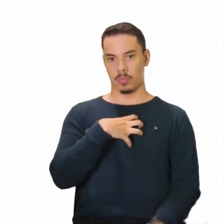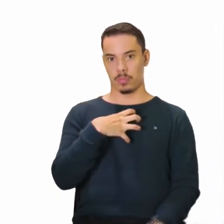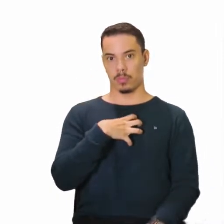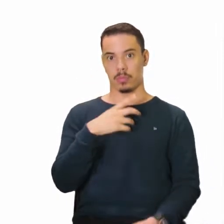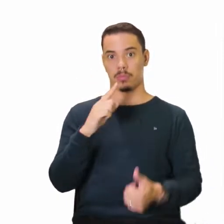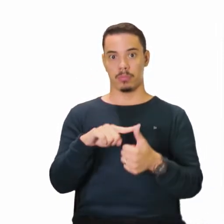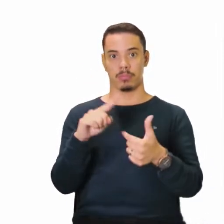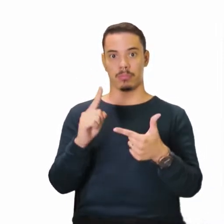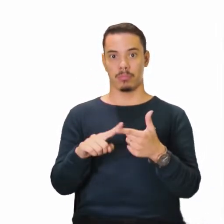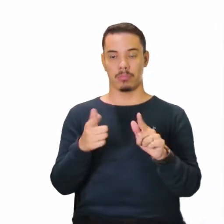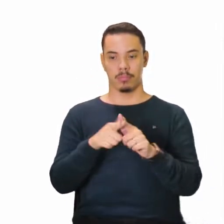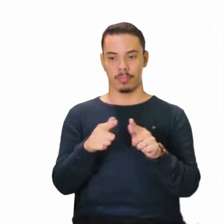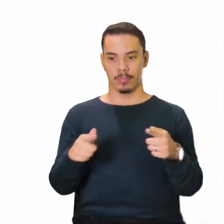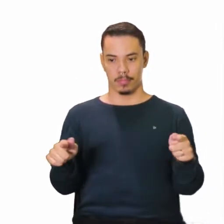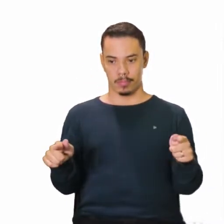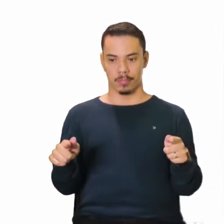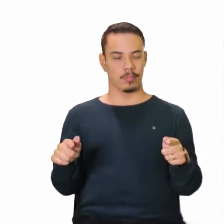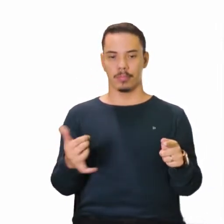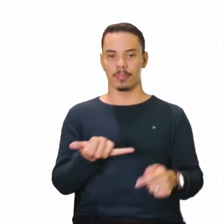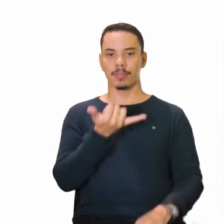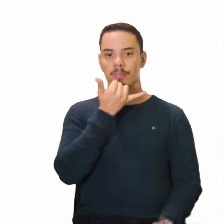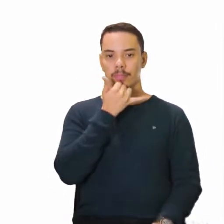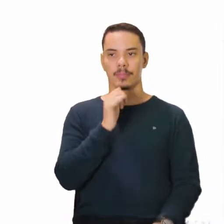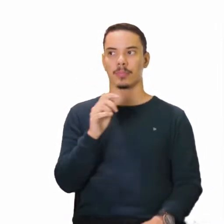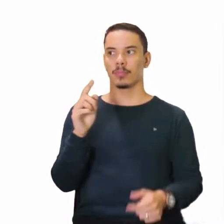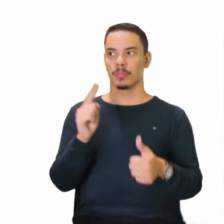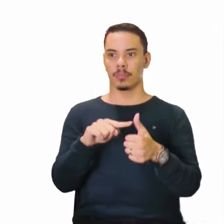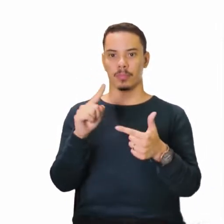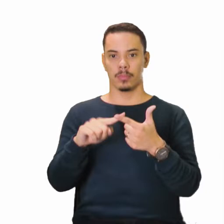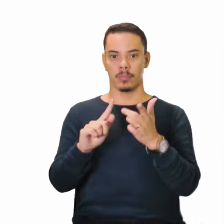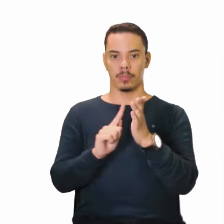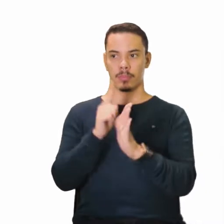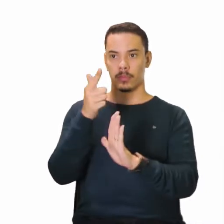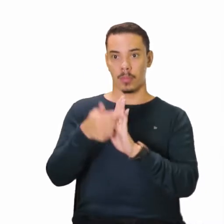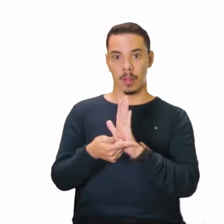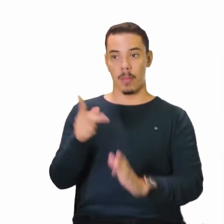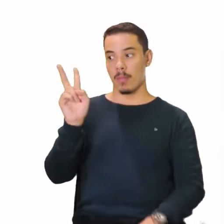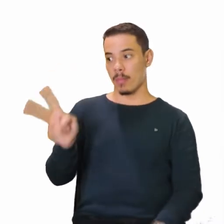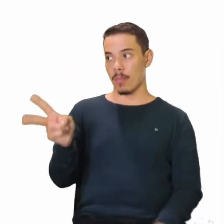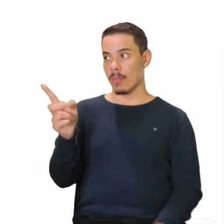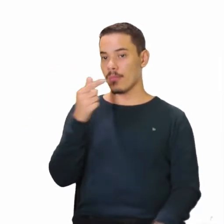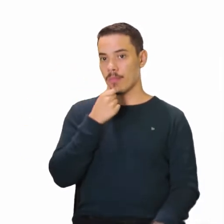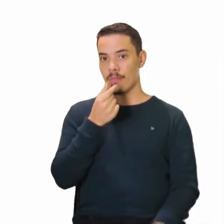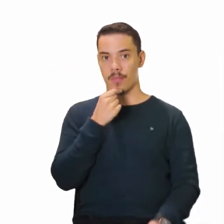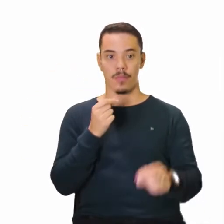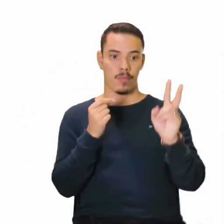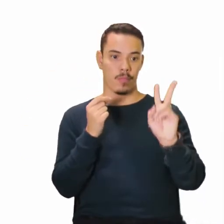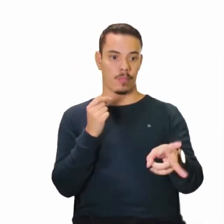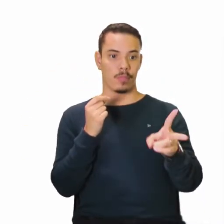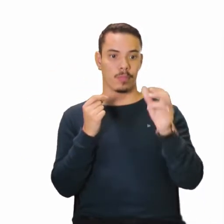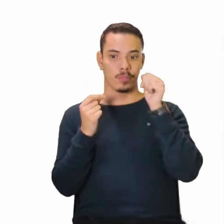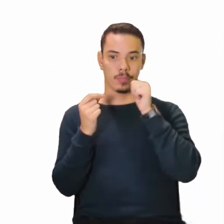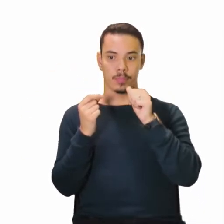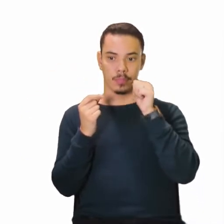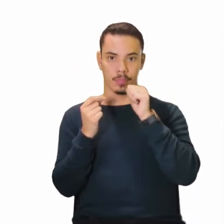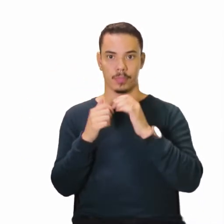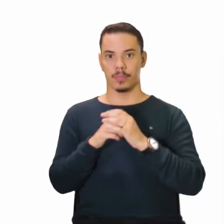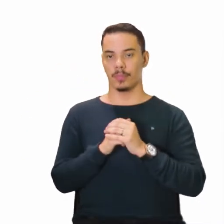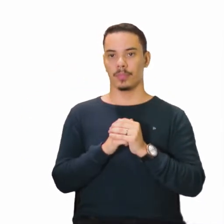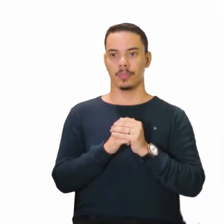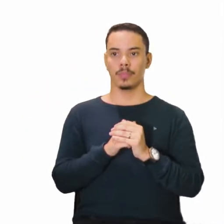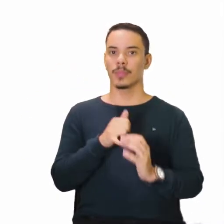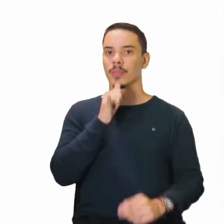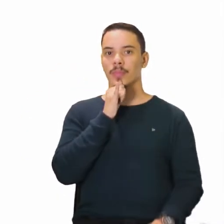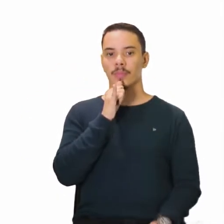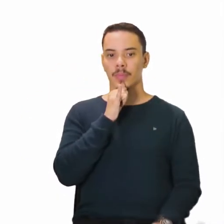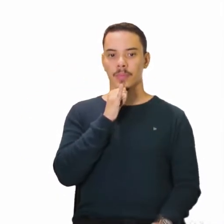os dois gêneros, ou seja, a mesma forma para o masculino e feminino. Aqui nós